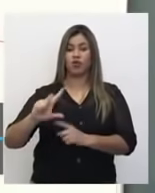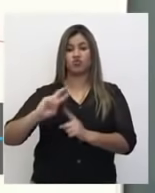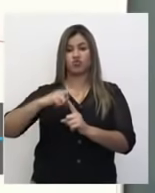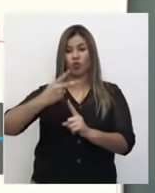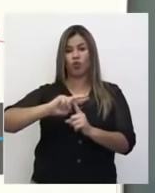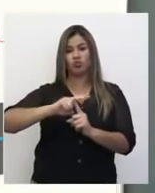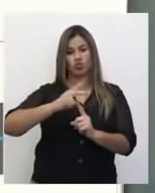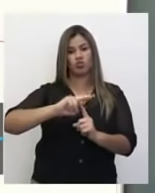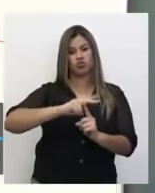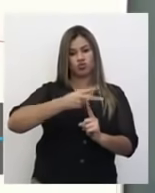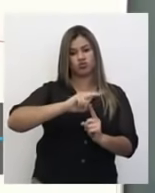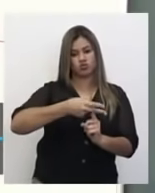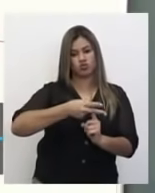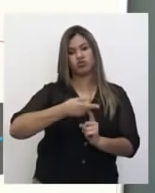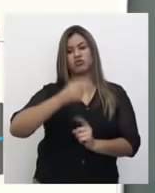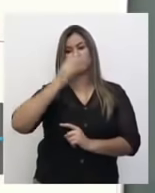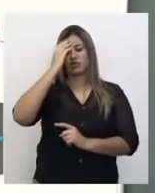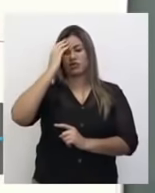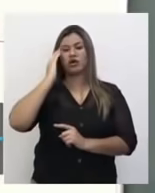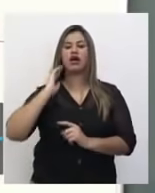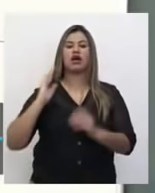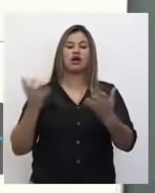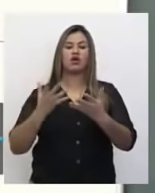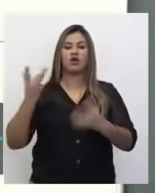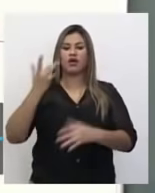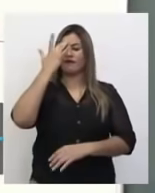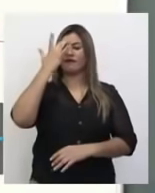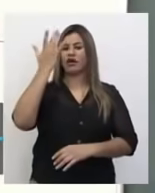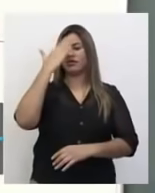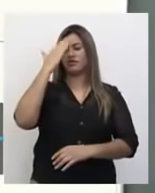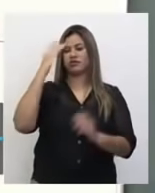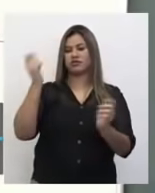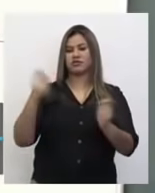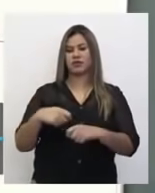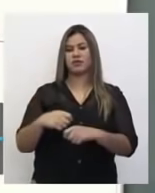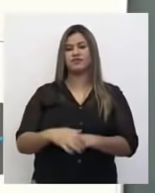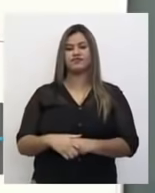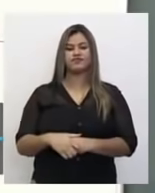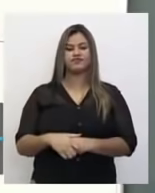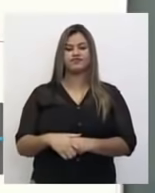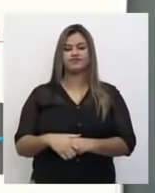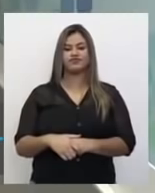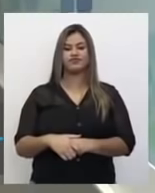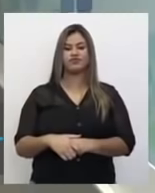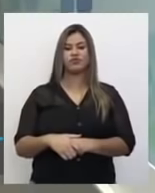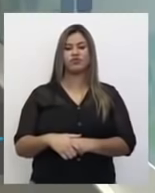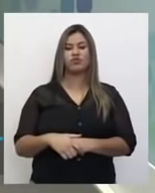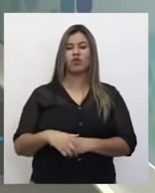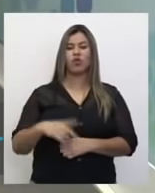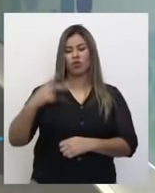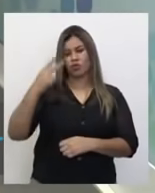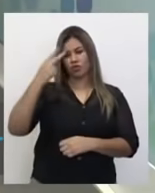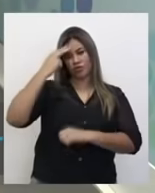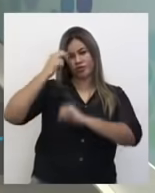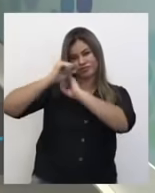esse eh eu acho que vai ficar um pouco mais fácil de entender. Como eu falei, imagina que isso daqui tá num computador e o